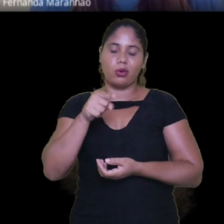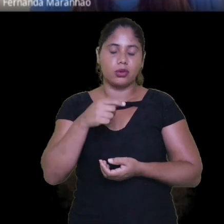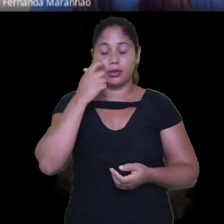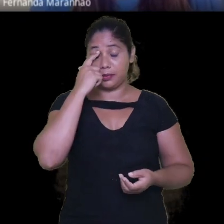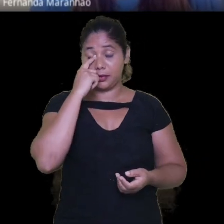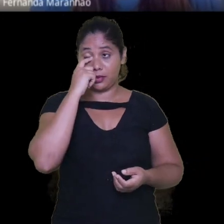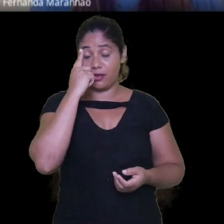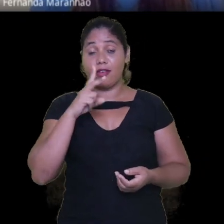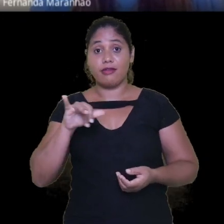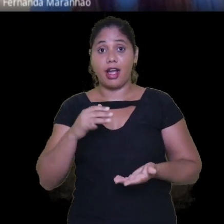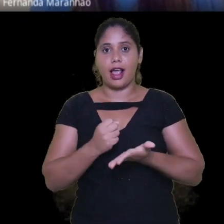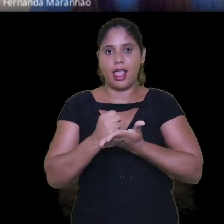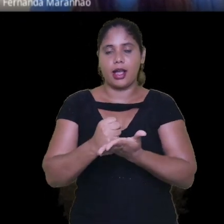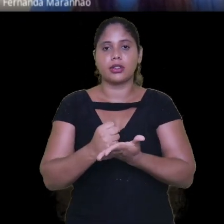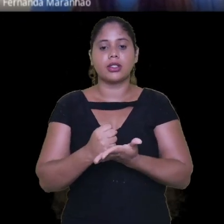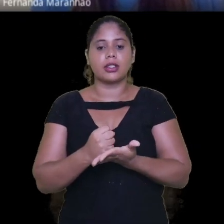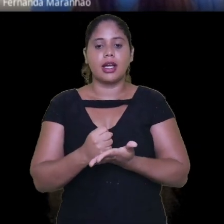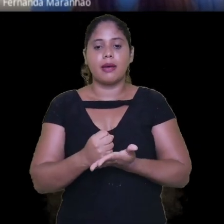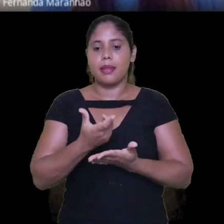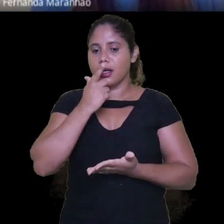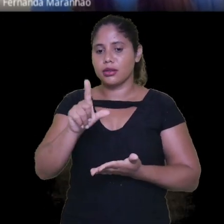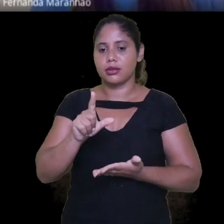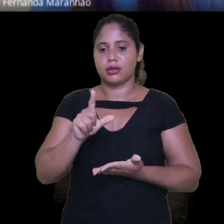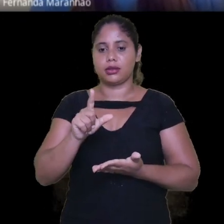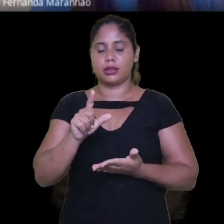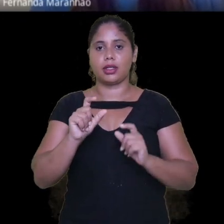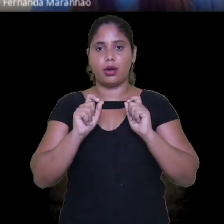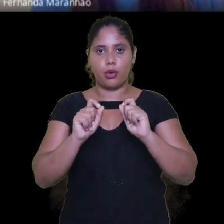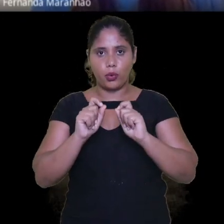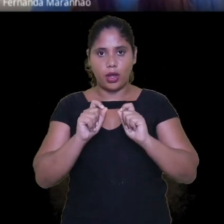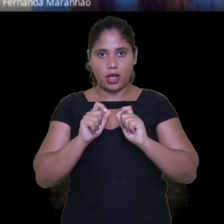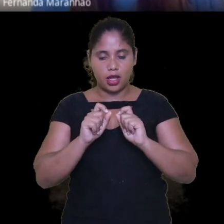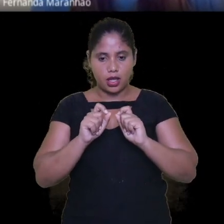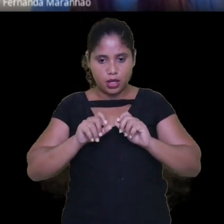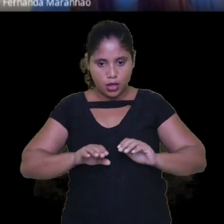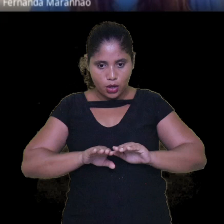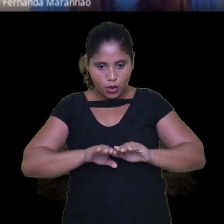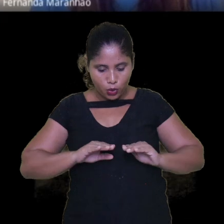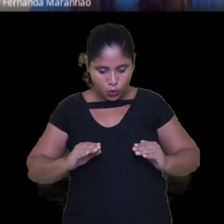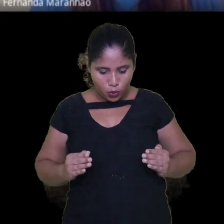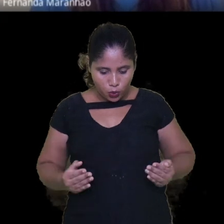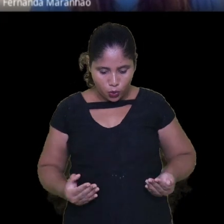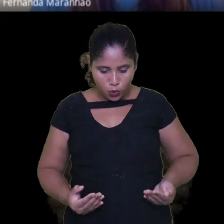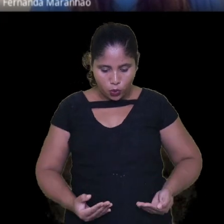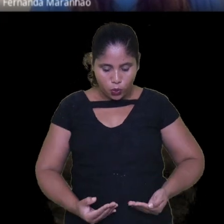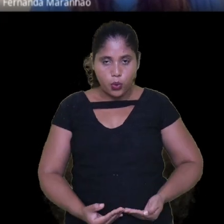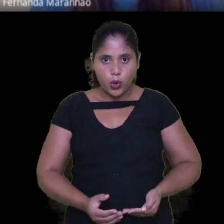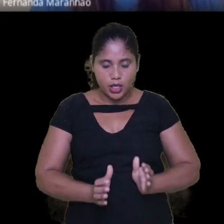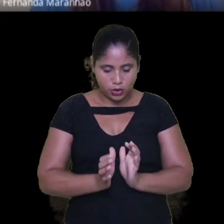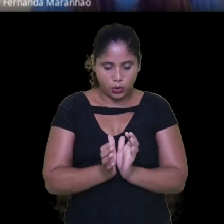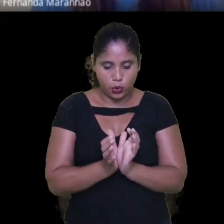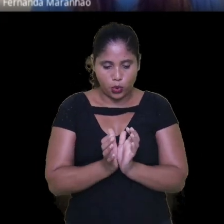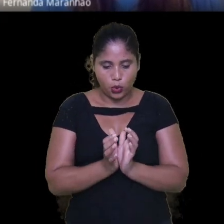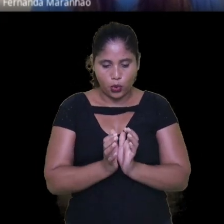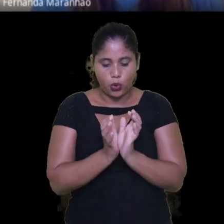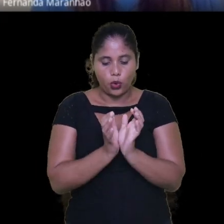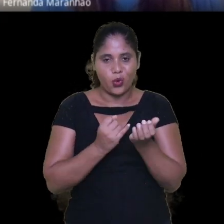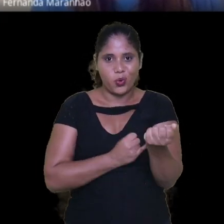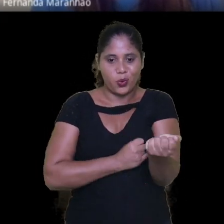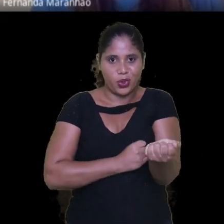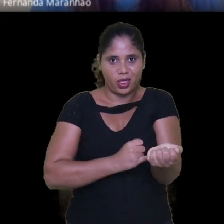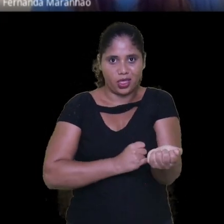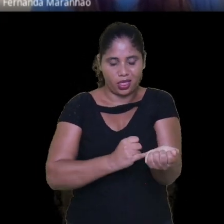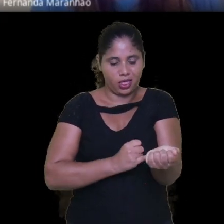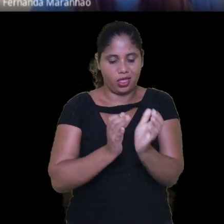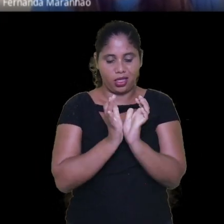totalmente transformadas. Essas artérias que estão contidas no miométrio e na decídua, elas têm uma